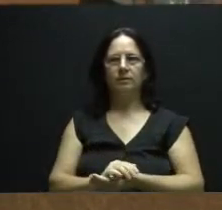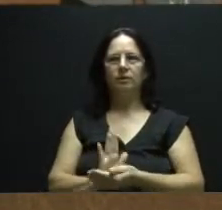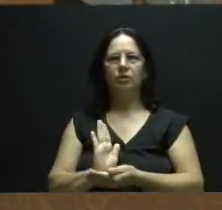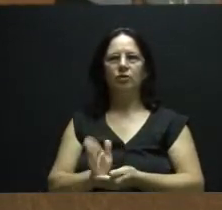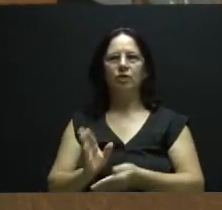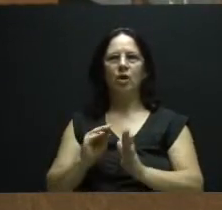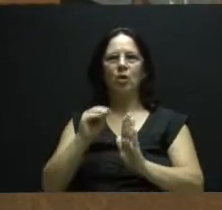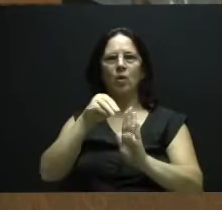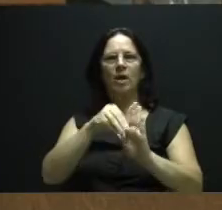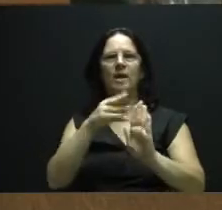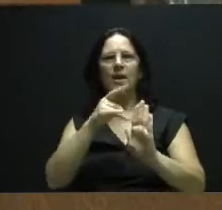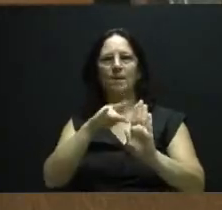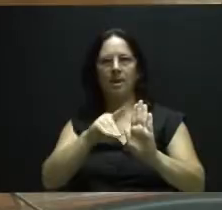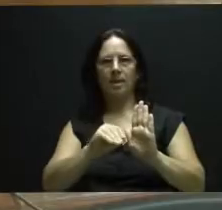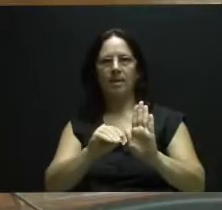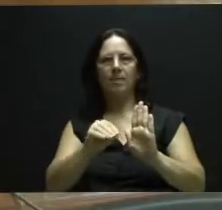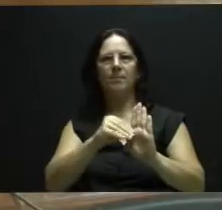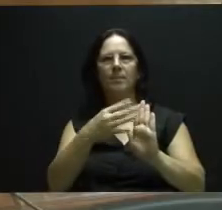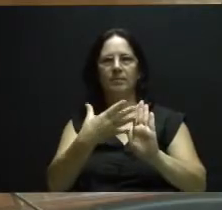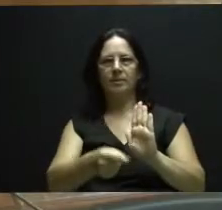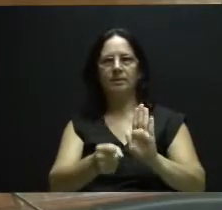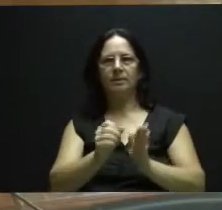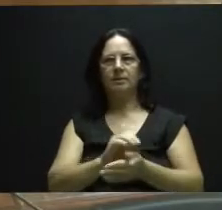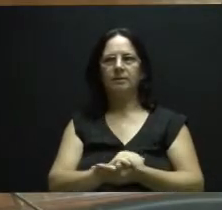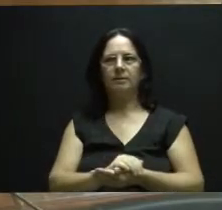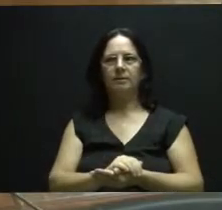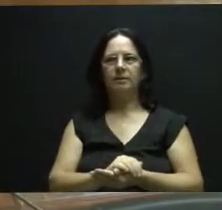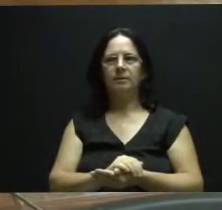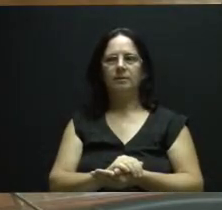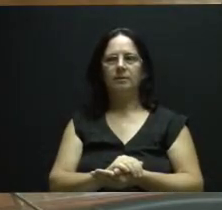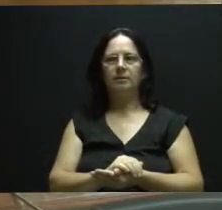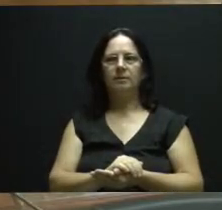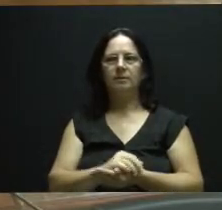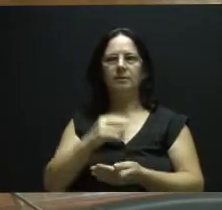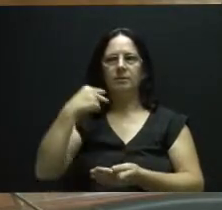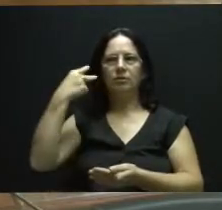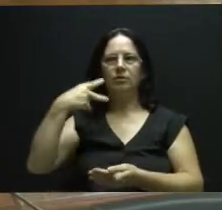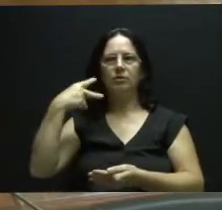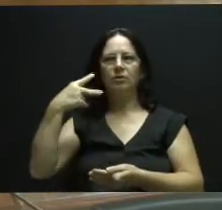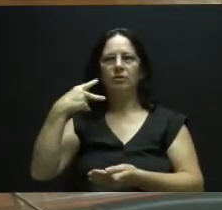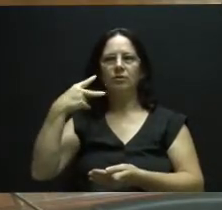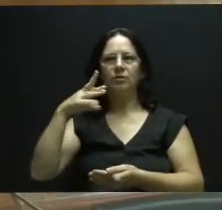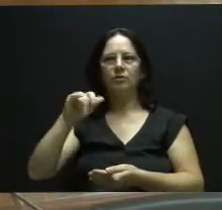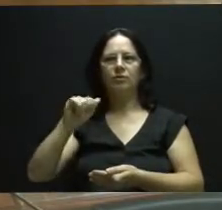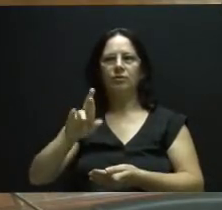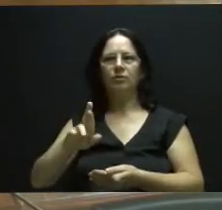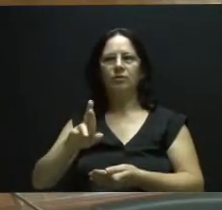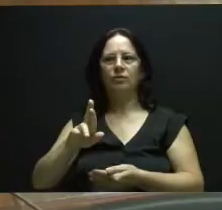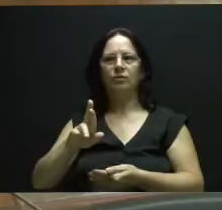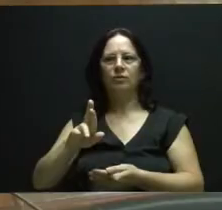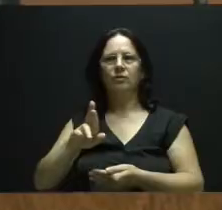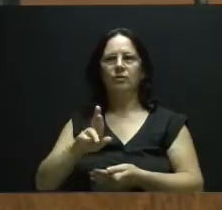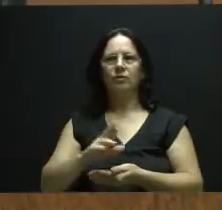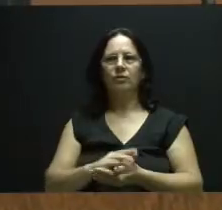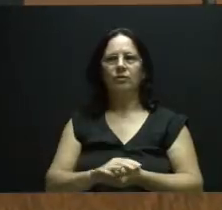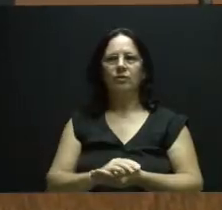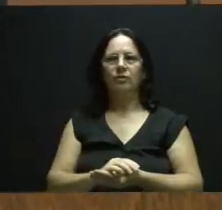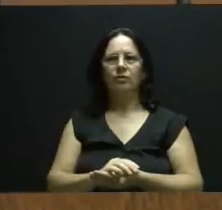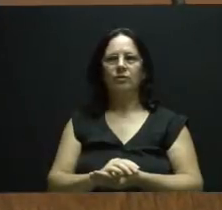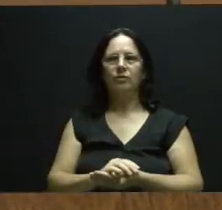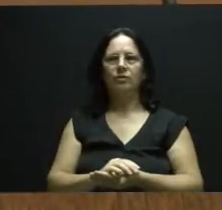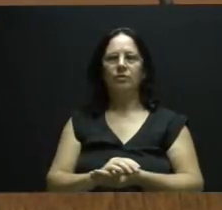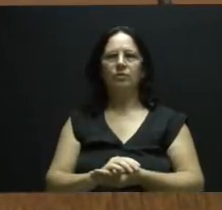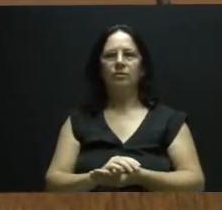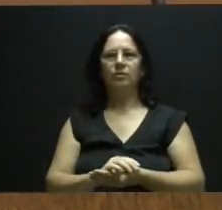incorporada à emenda aprovada são jorge apresenta questão de ordem